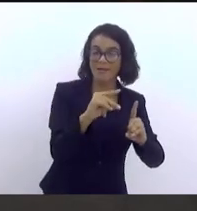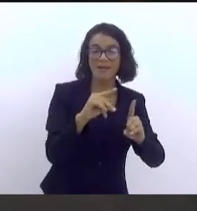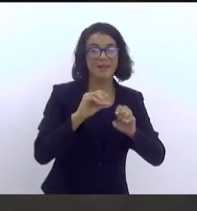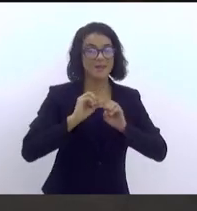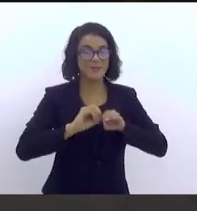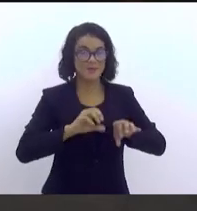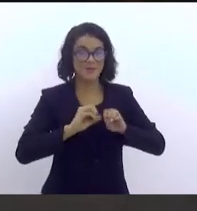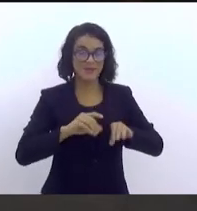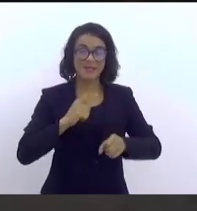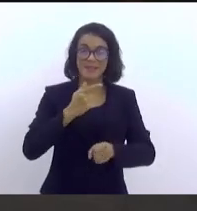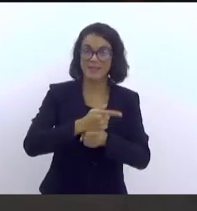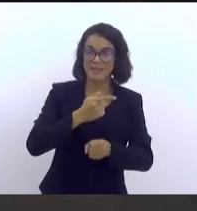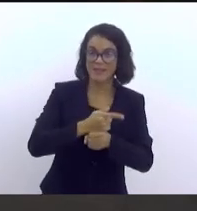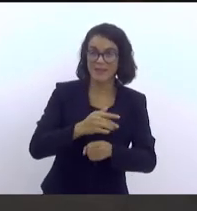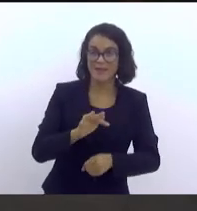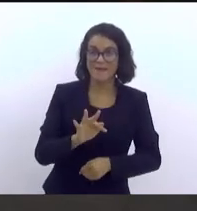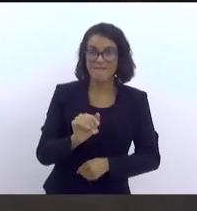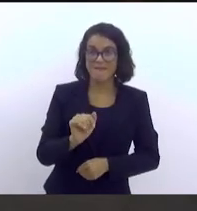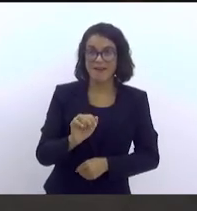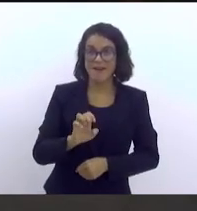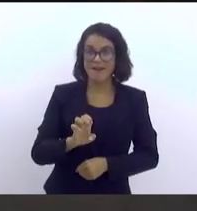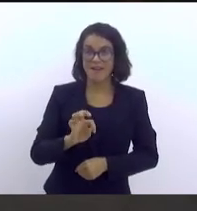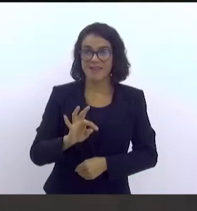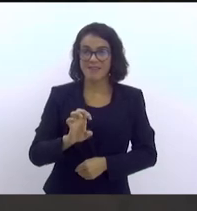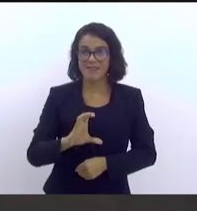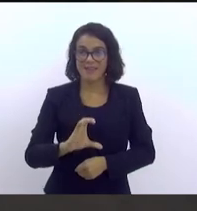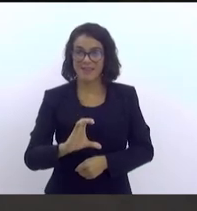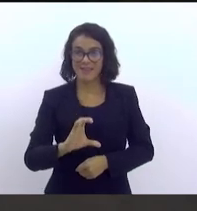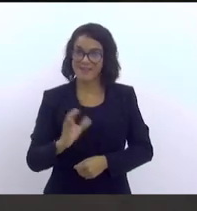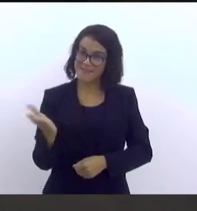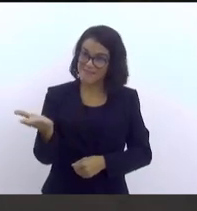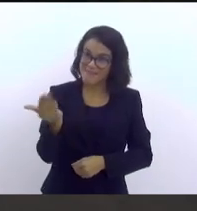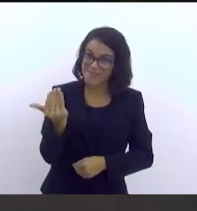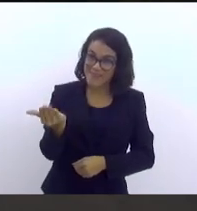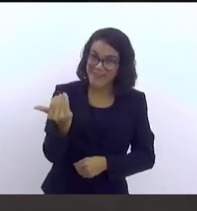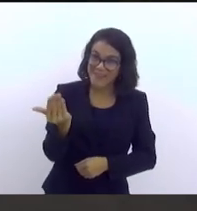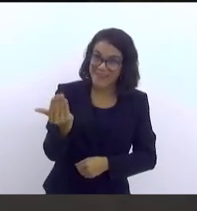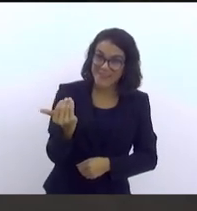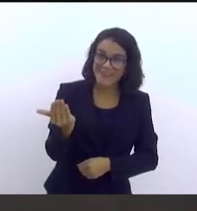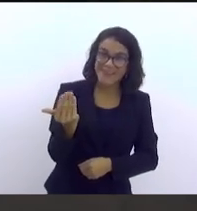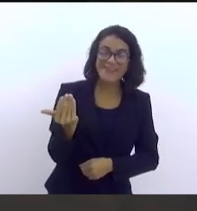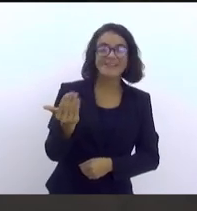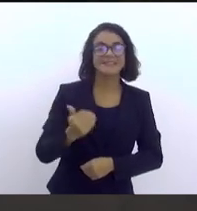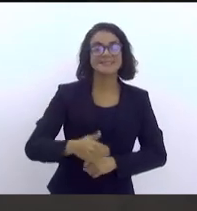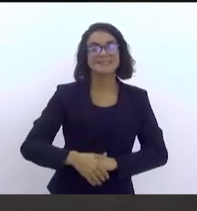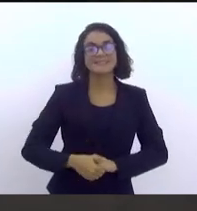gremista da Faetec unidade vem para cá querida